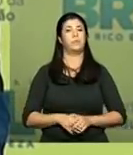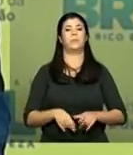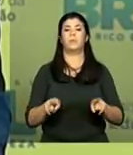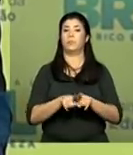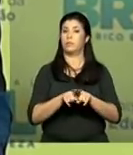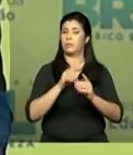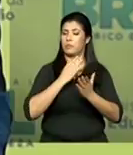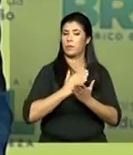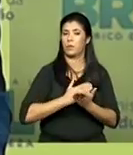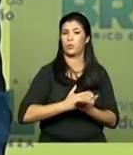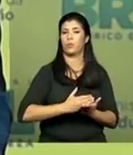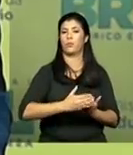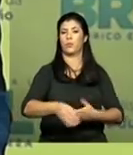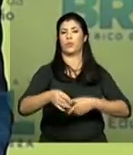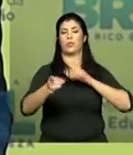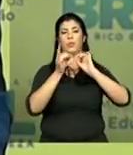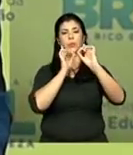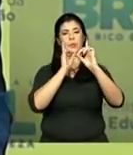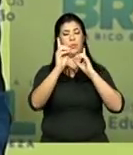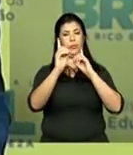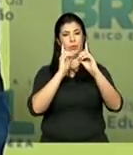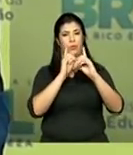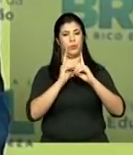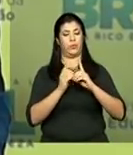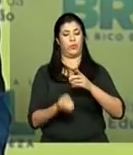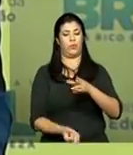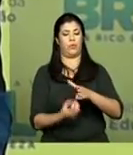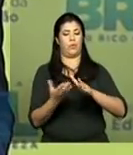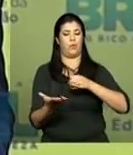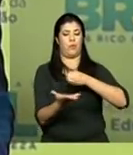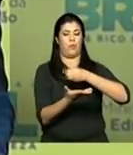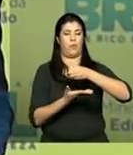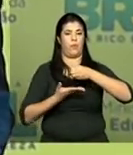Iniciaremos o diálogo para a instituição da base comum